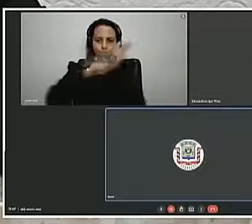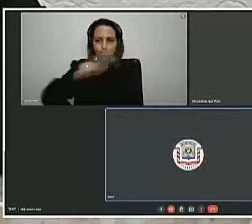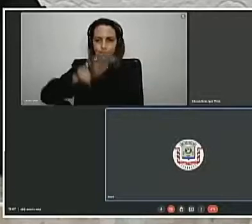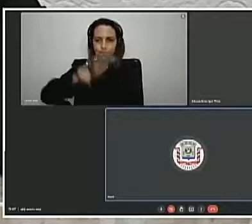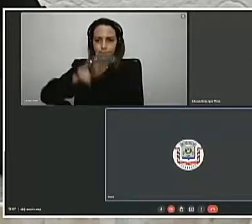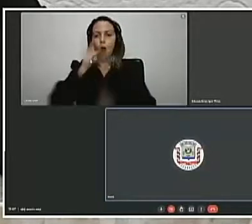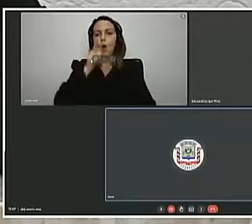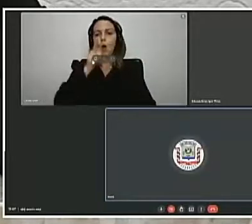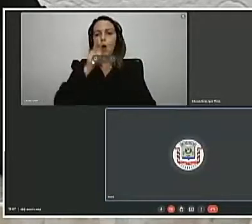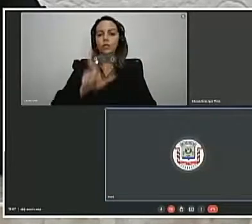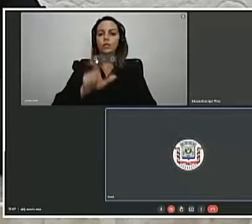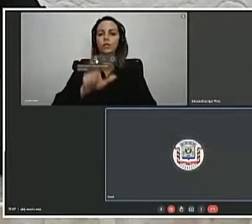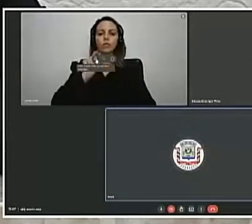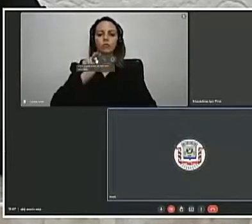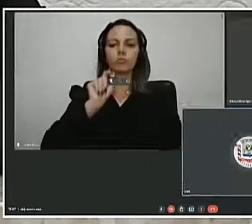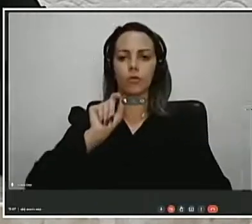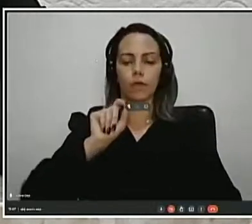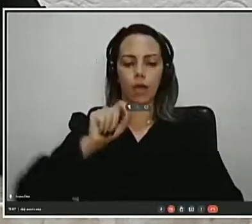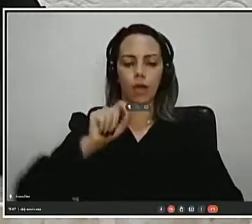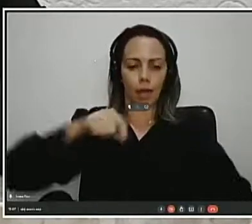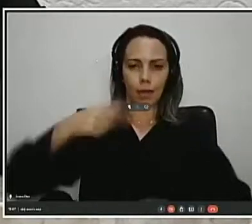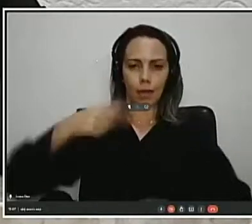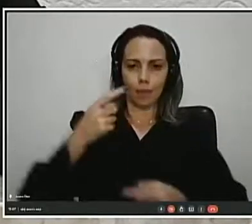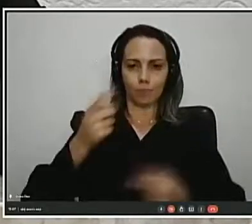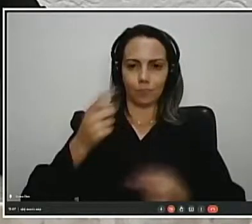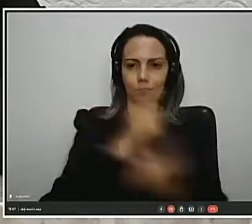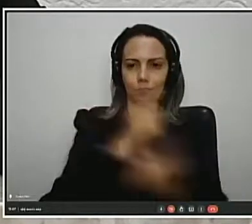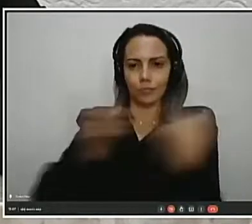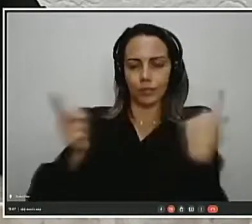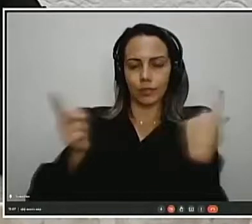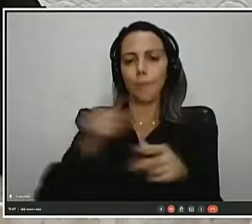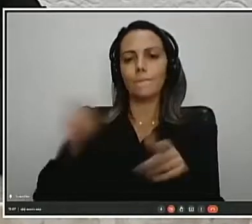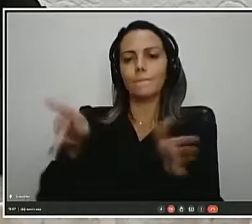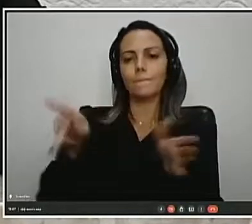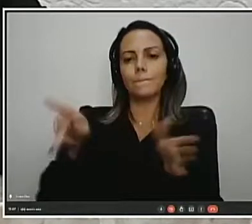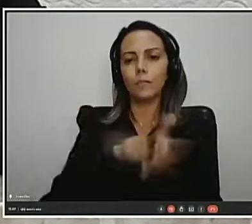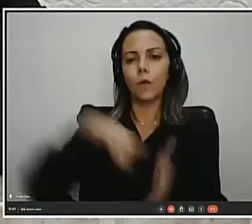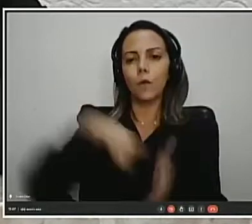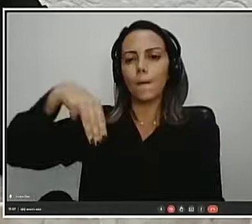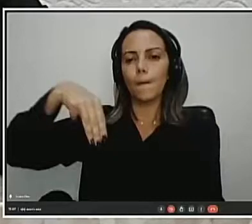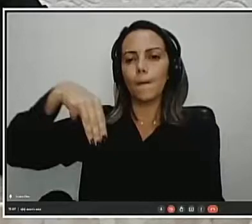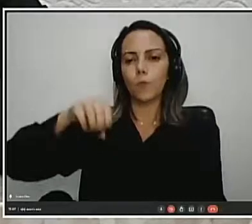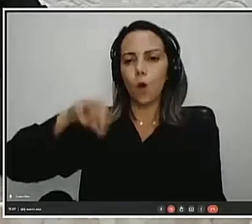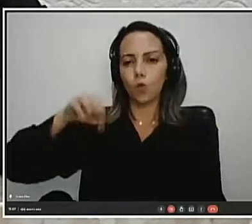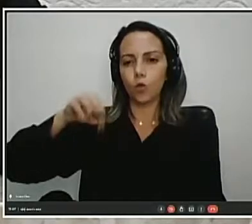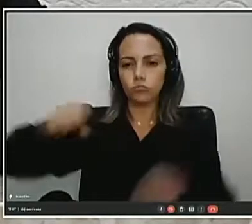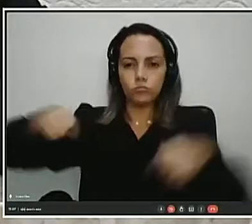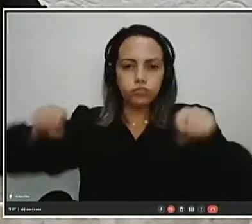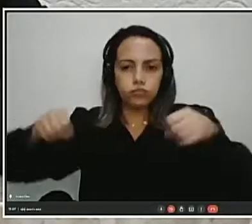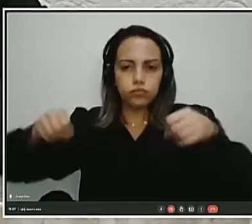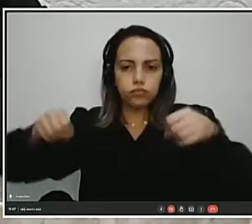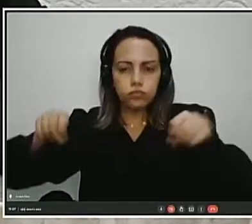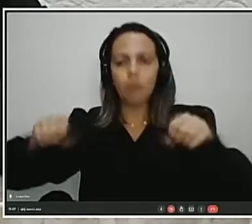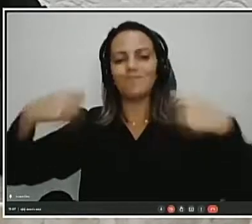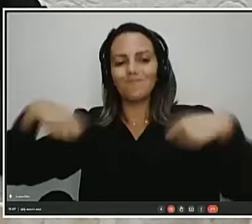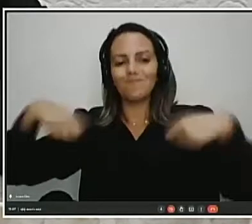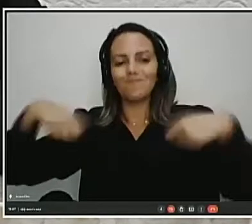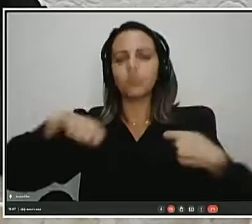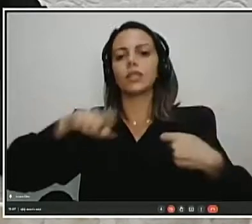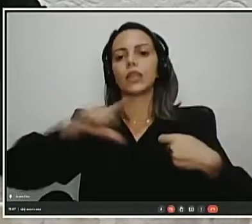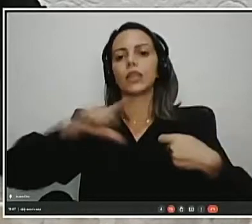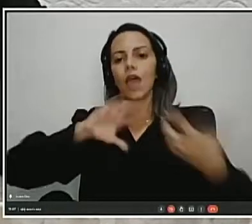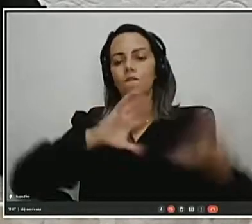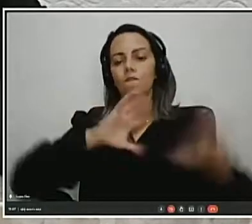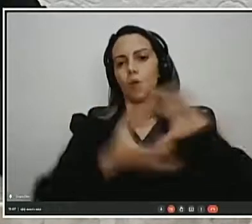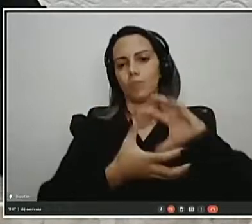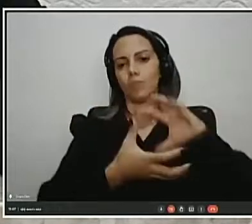revitalização da pista de moto velocidade no Parque Linear desta cidade. Justificativa: tendo em vista que não teve mais